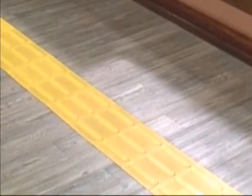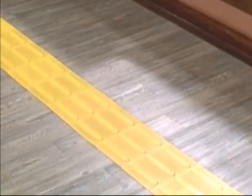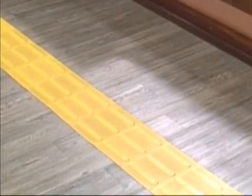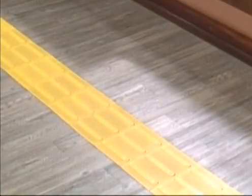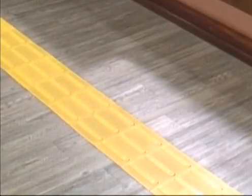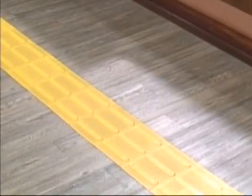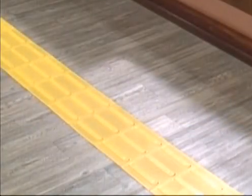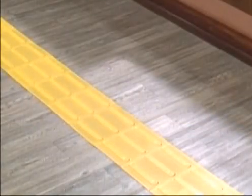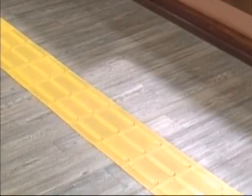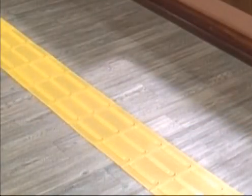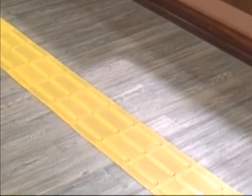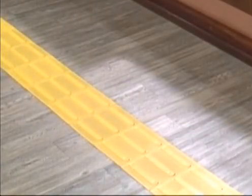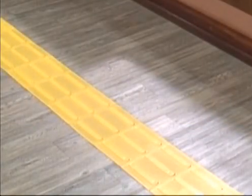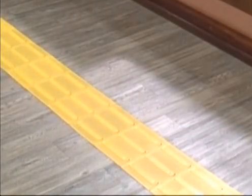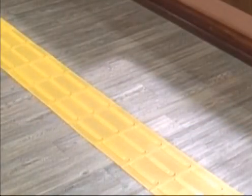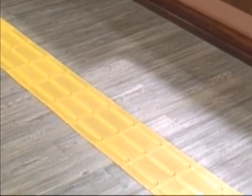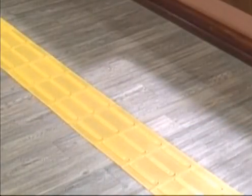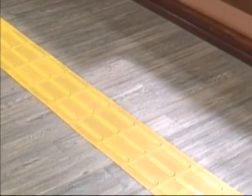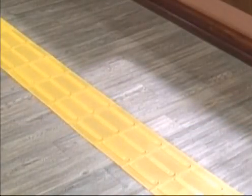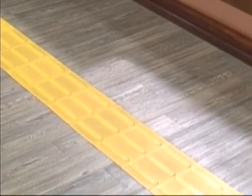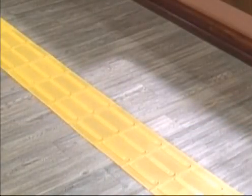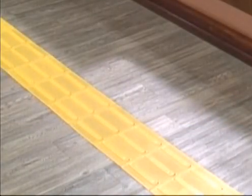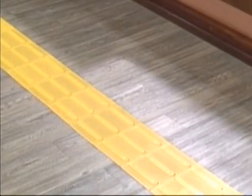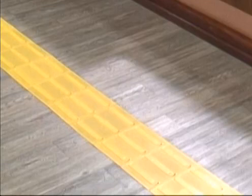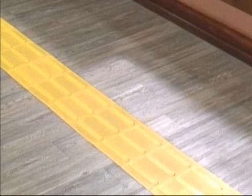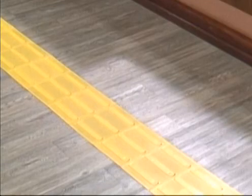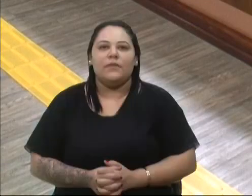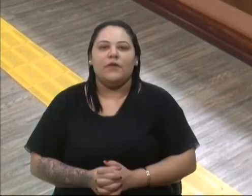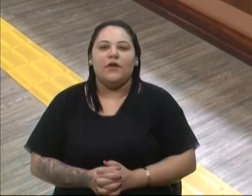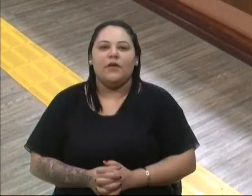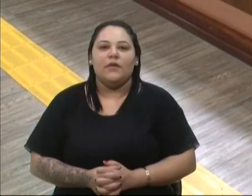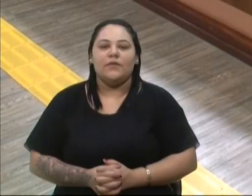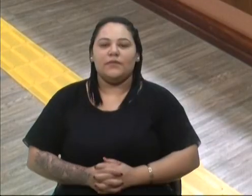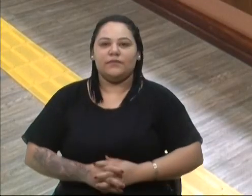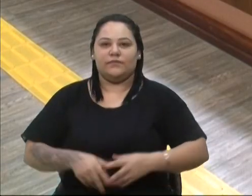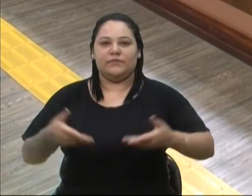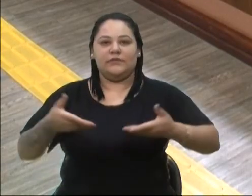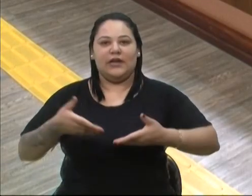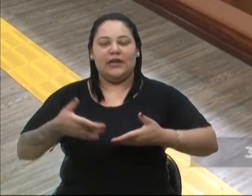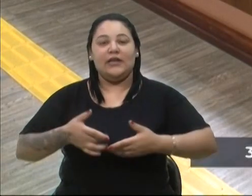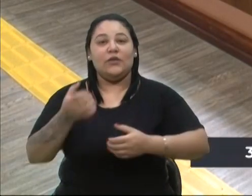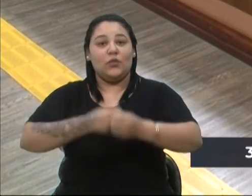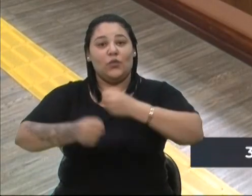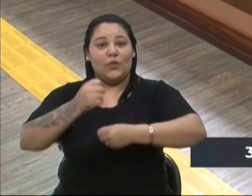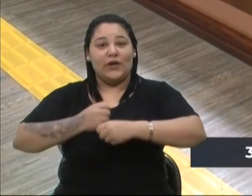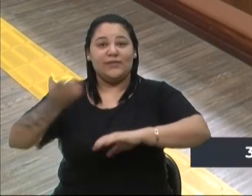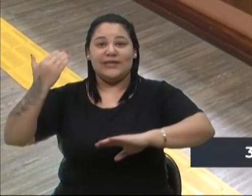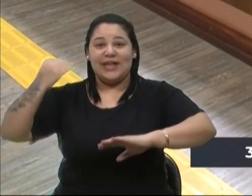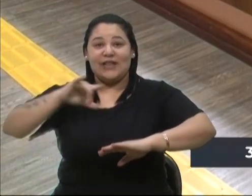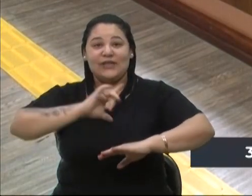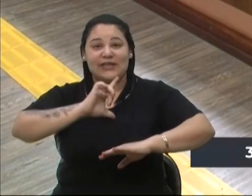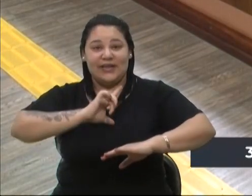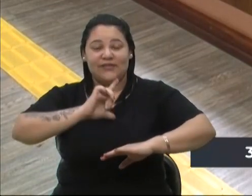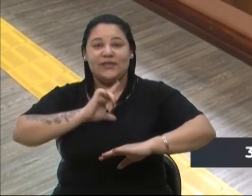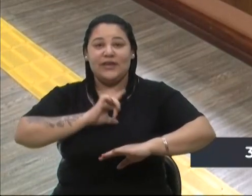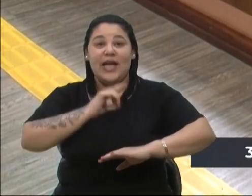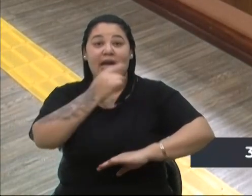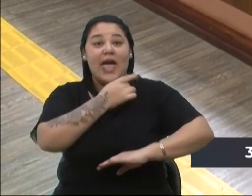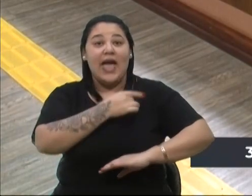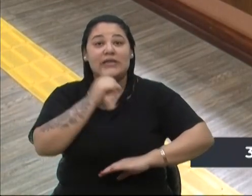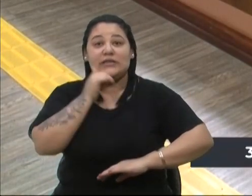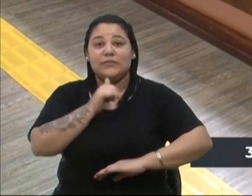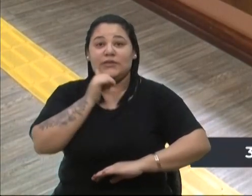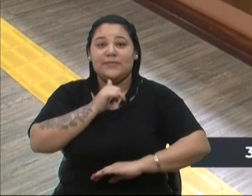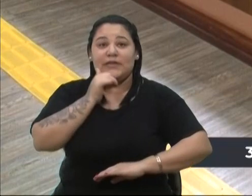ver e ouvir, e foi repetido no ano passado numa versão audiovisual. A Lena atualmente reside em Moçambique, sua terra